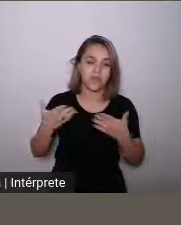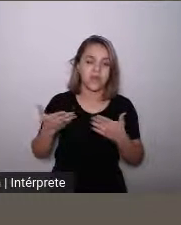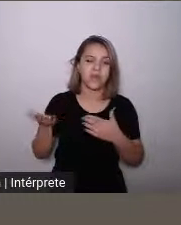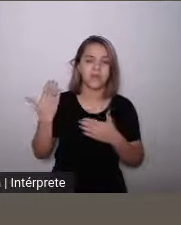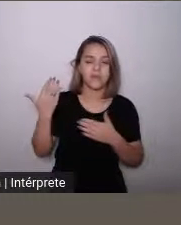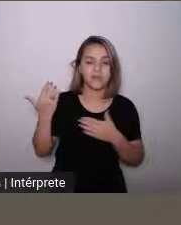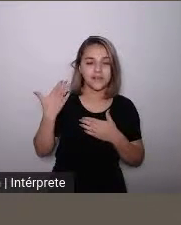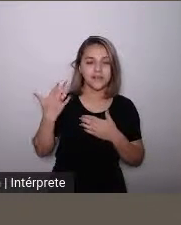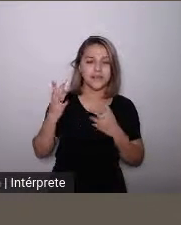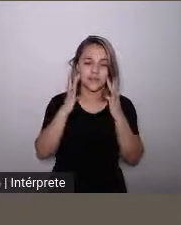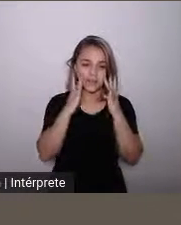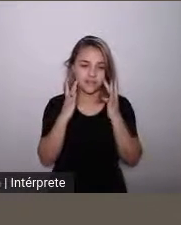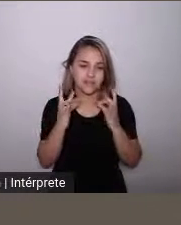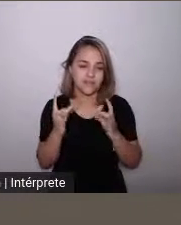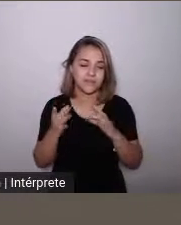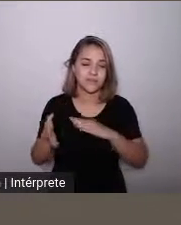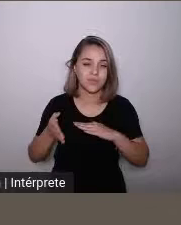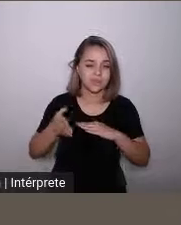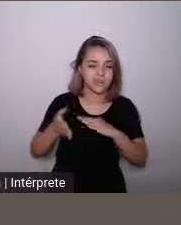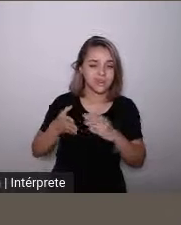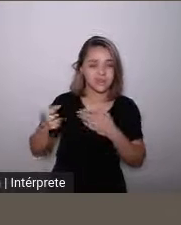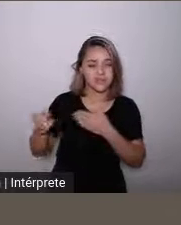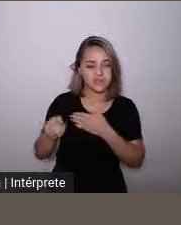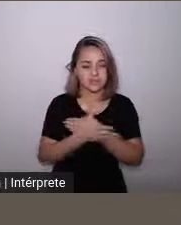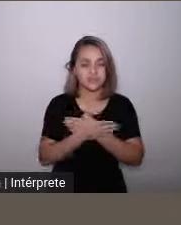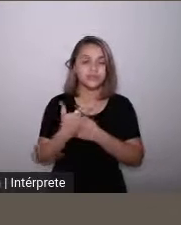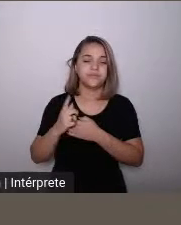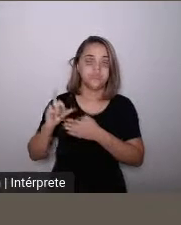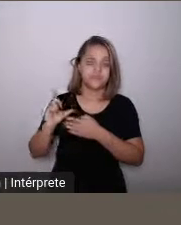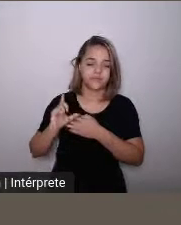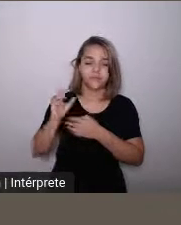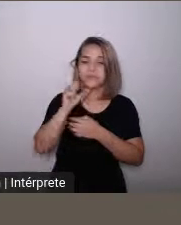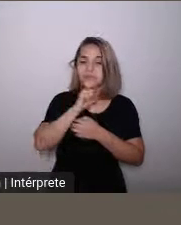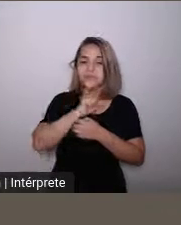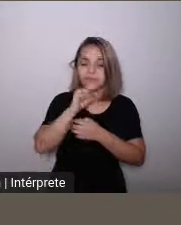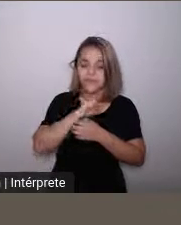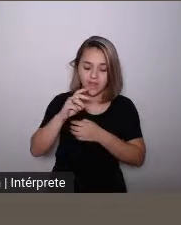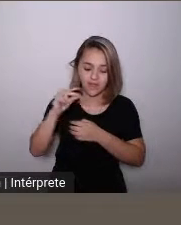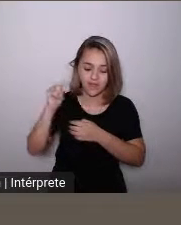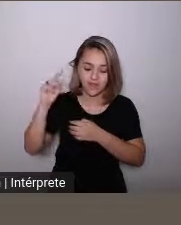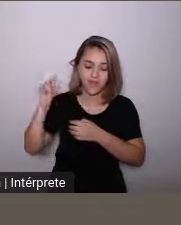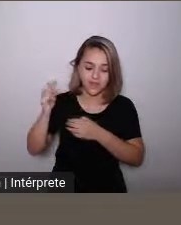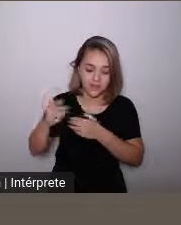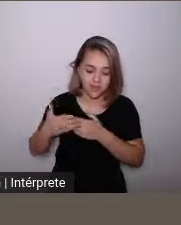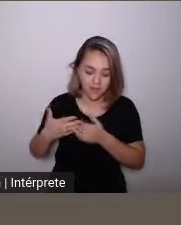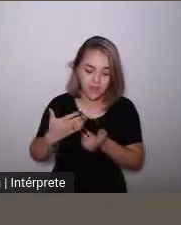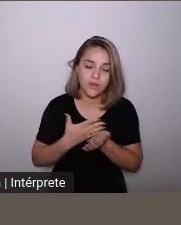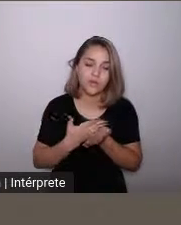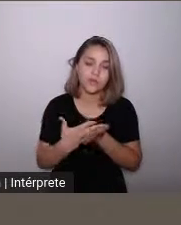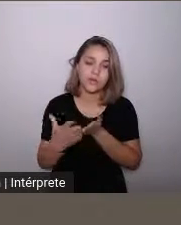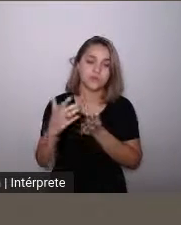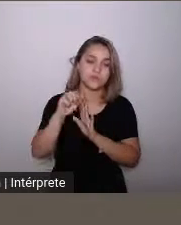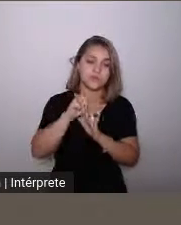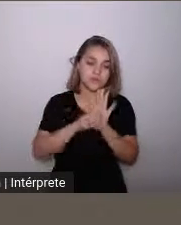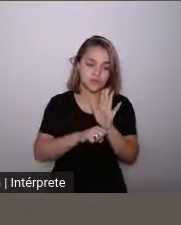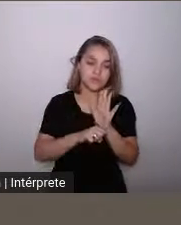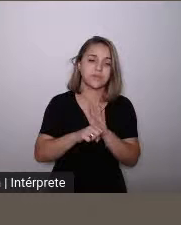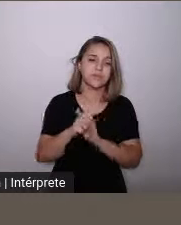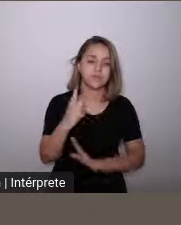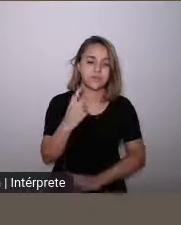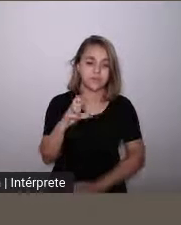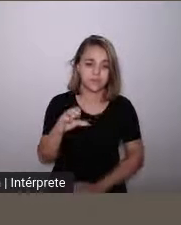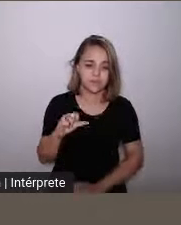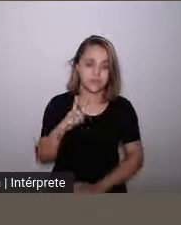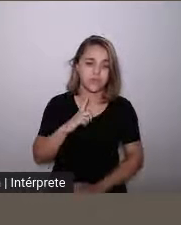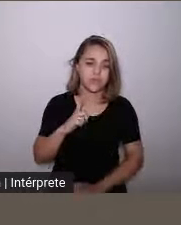mesmo modernas, novas, em detrimento de algo anterior, velho. Mas só a partir do século XIX houve uma busca consciente da ruptura